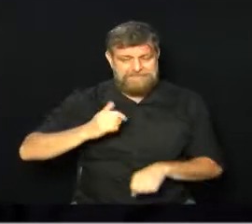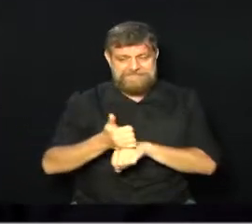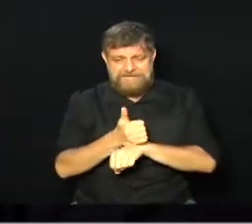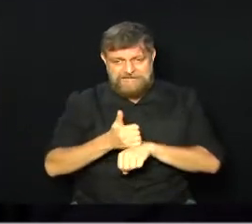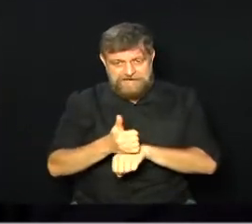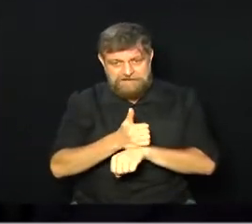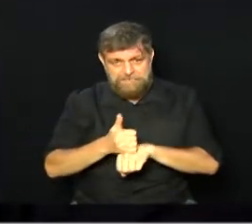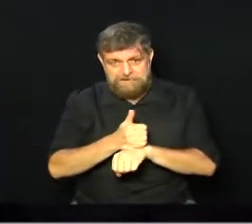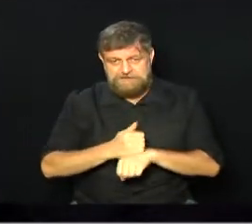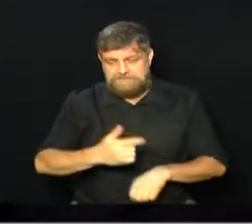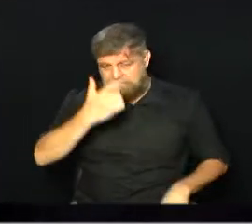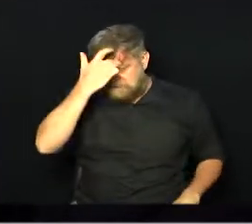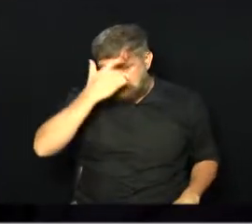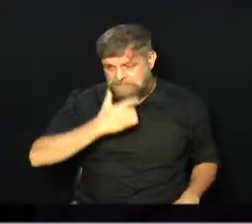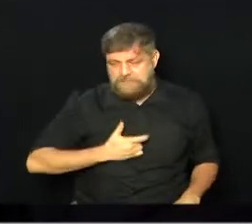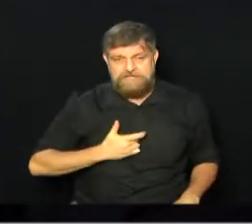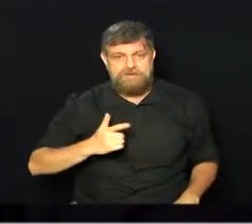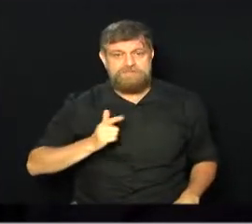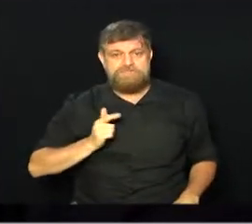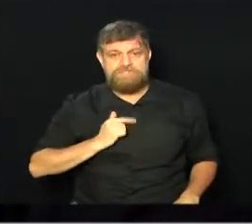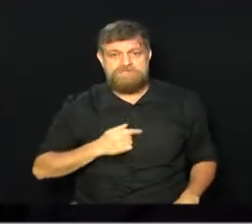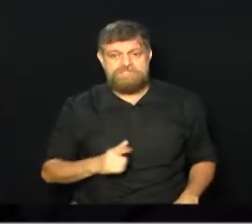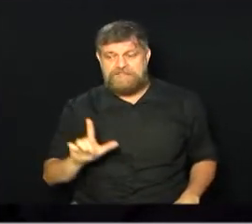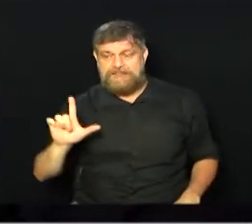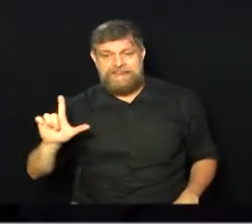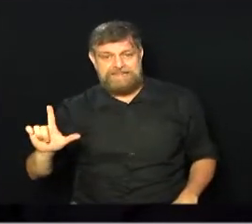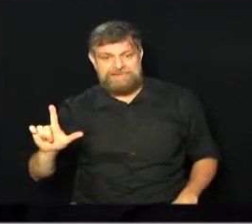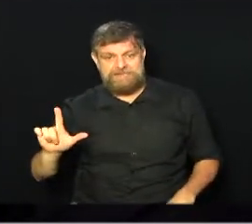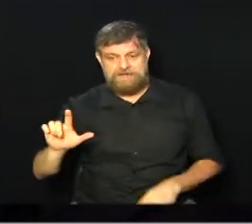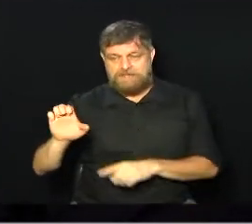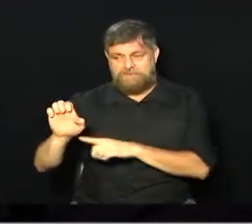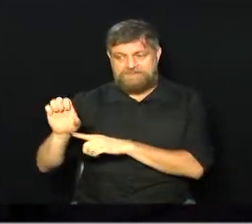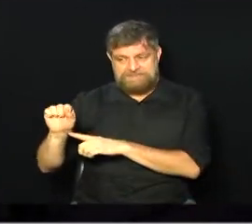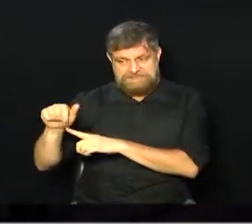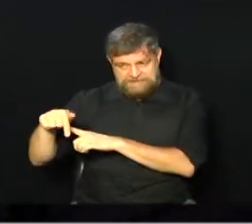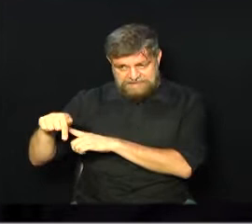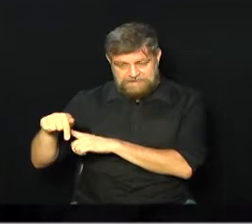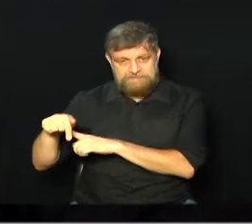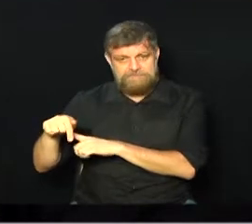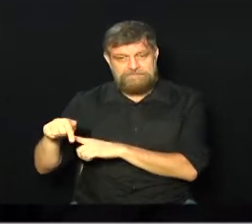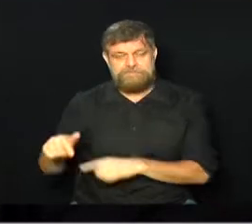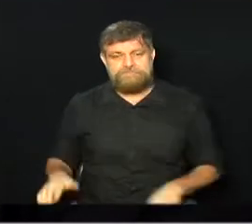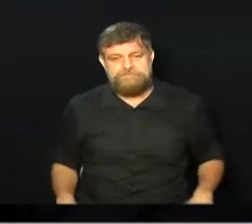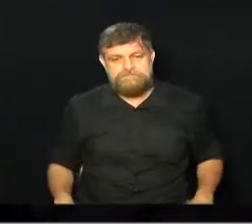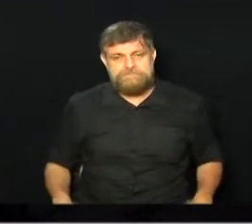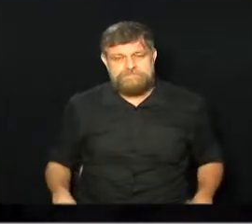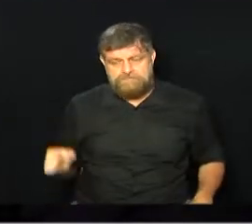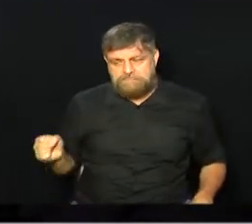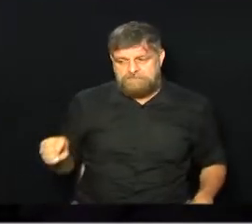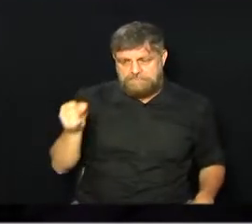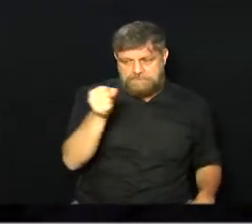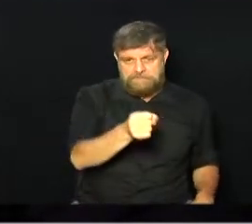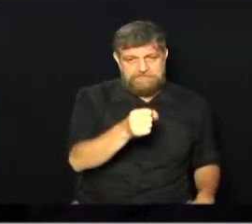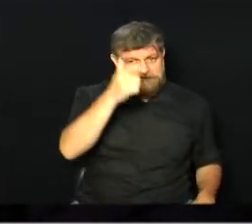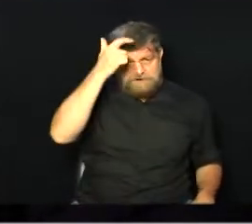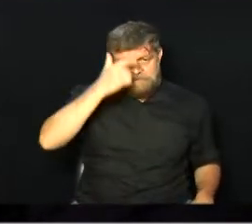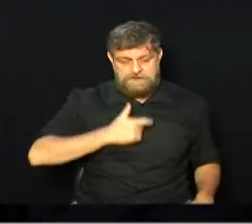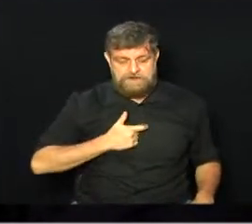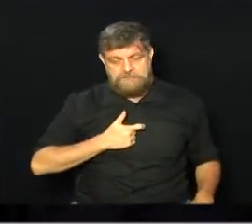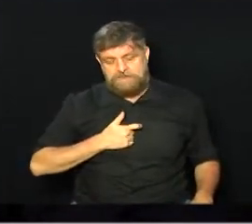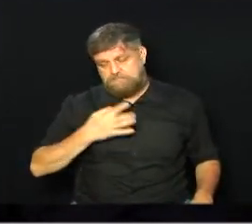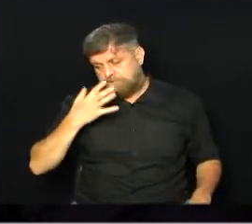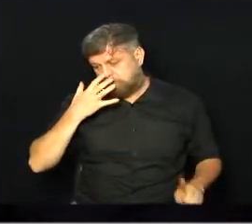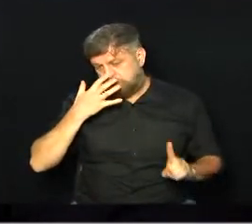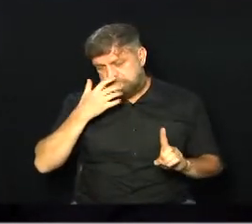nem na minha posição, como eu falei, cheguei a jogar de lateral esquerdo com o Leão no profissional. Então é um treinador que eu